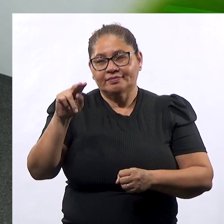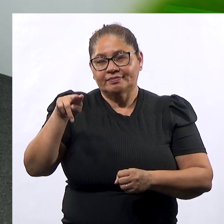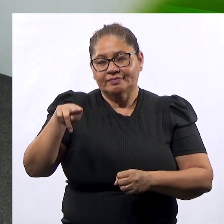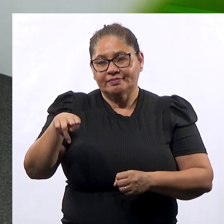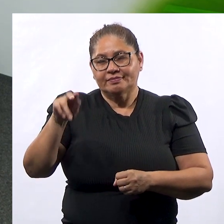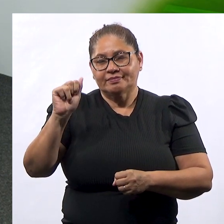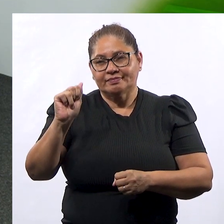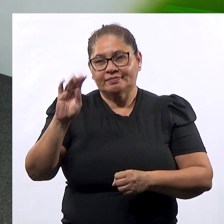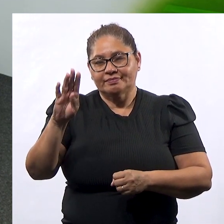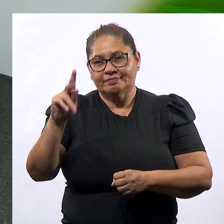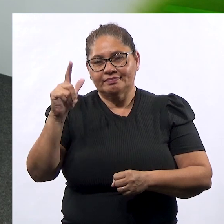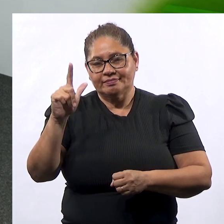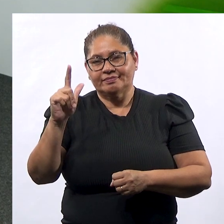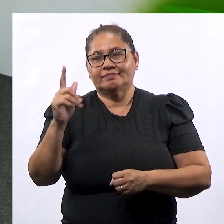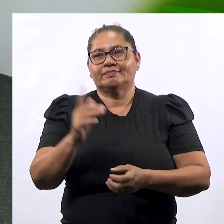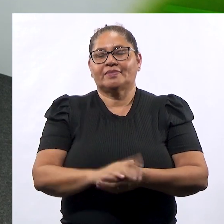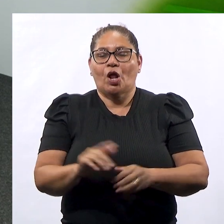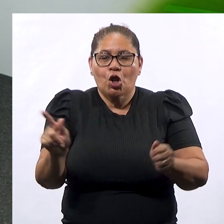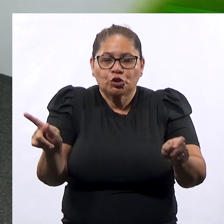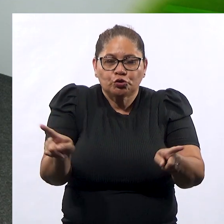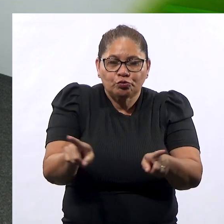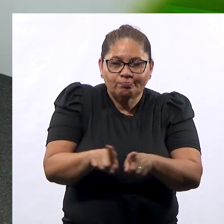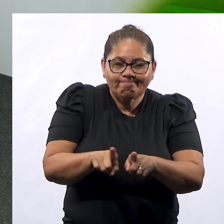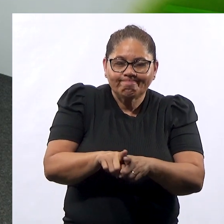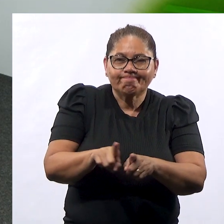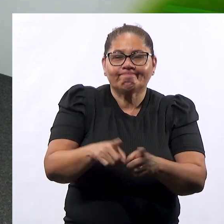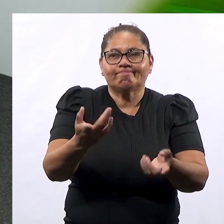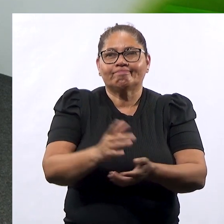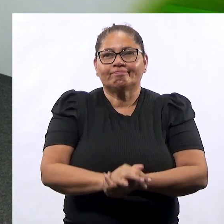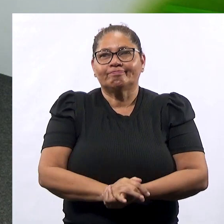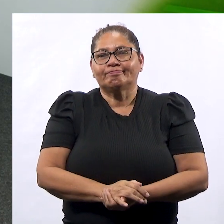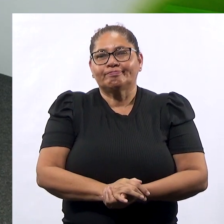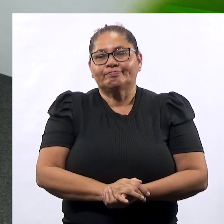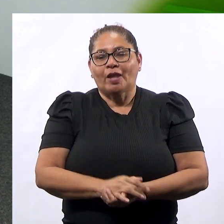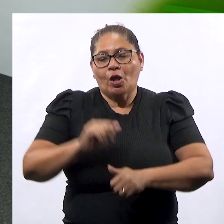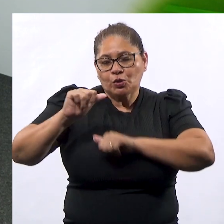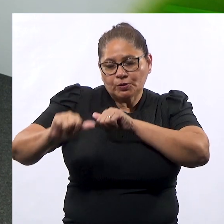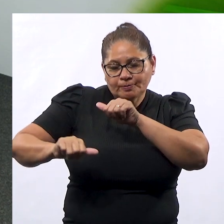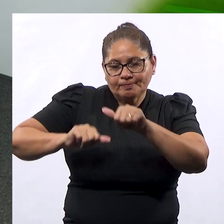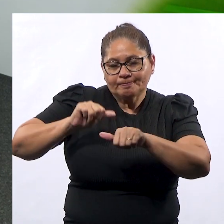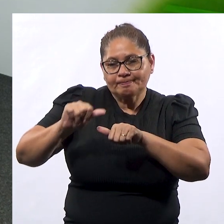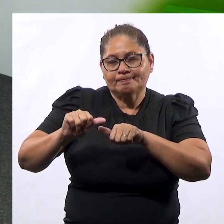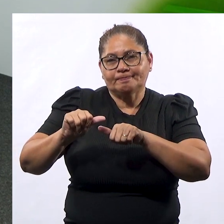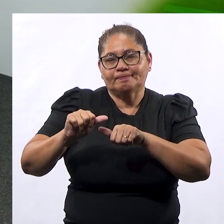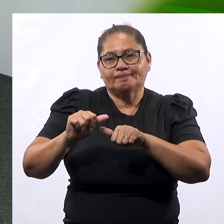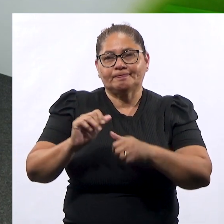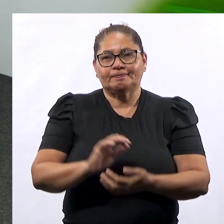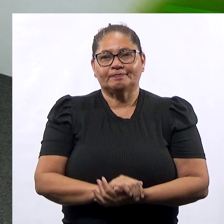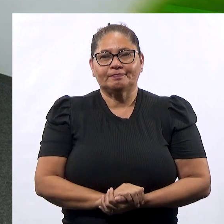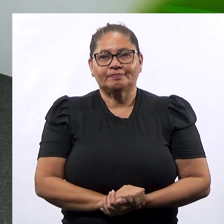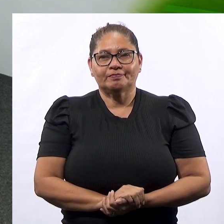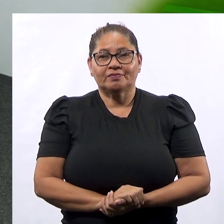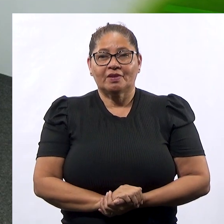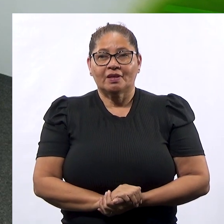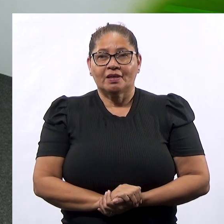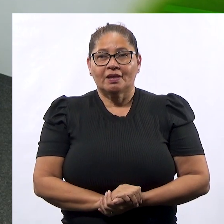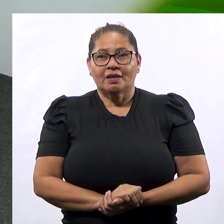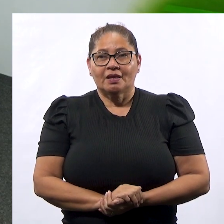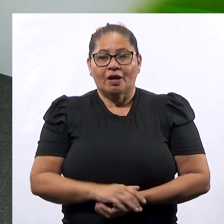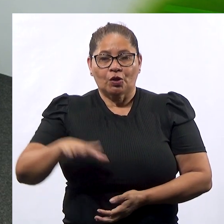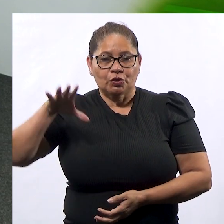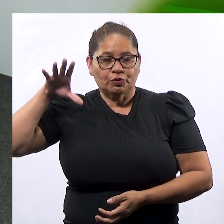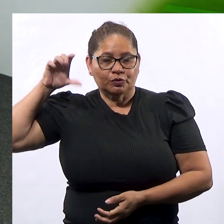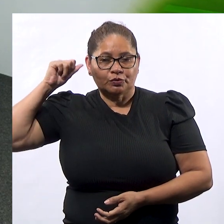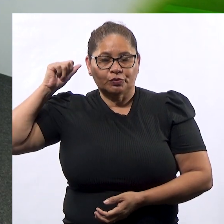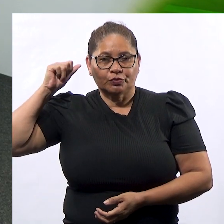professora Anabela Barbosa e juntinhos estamos agora na jornada de processos avaliativos. Vou